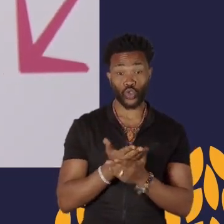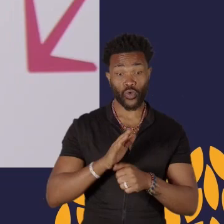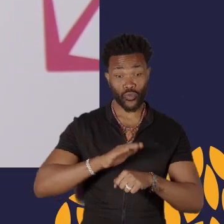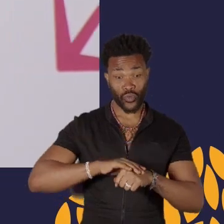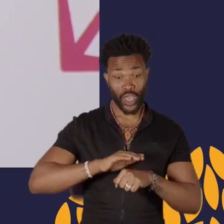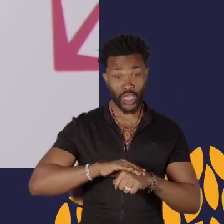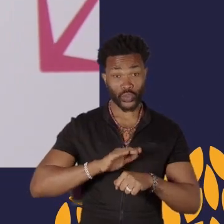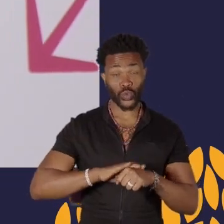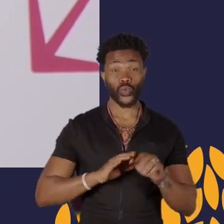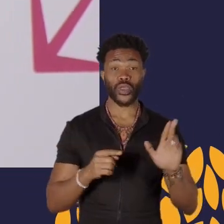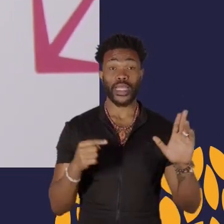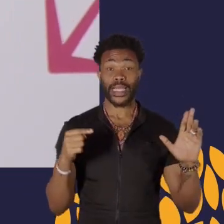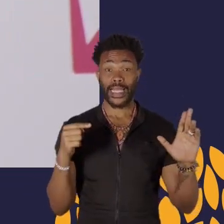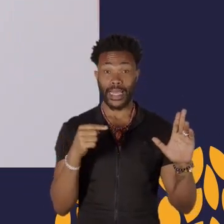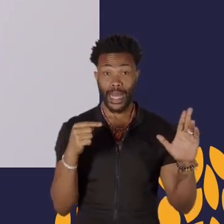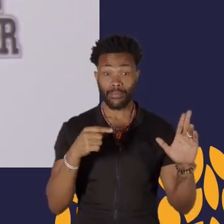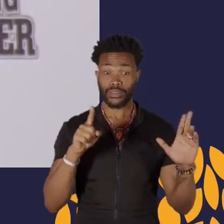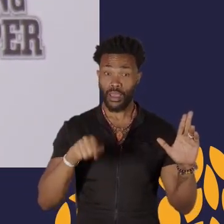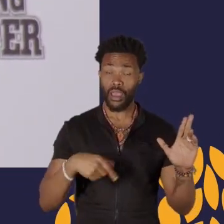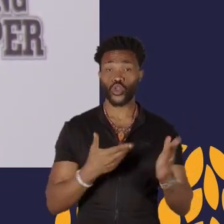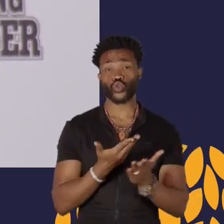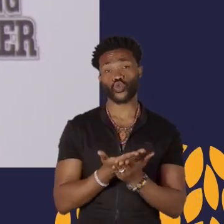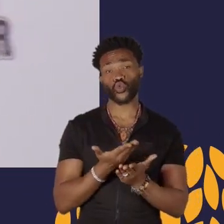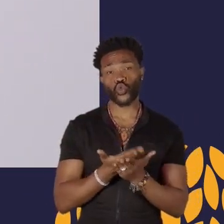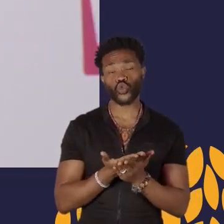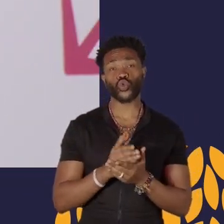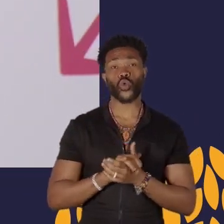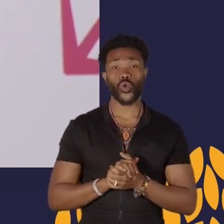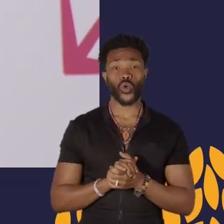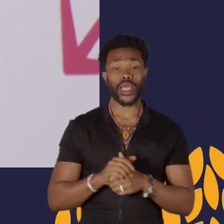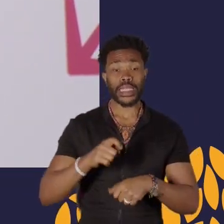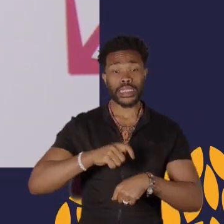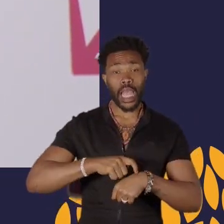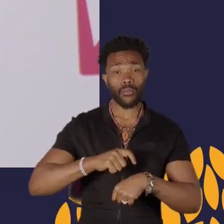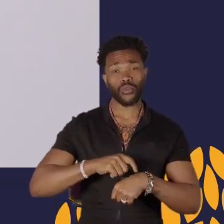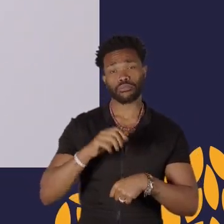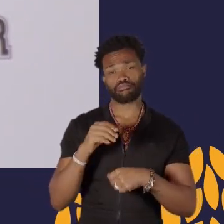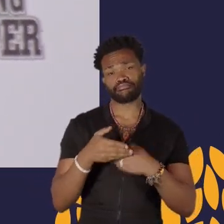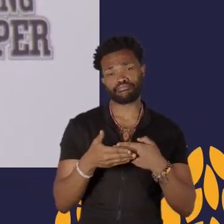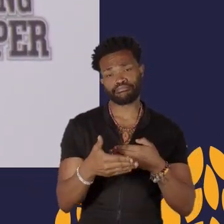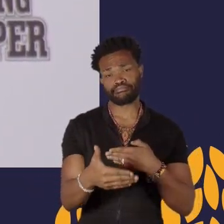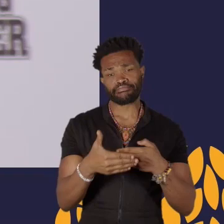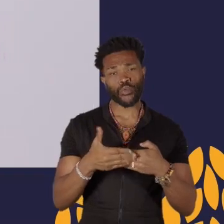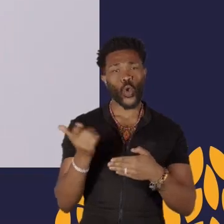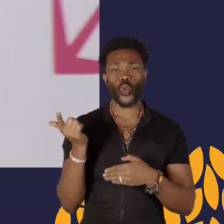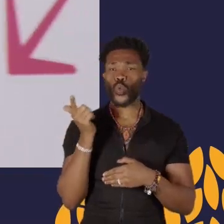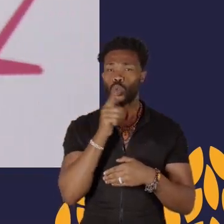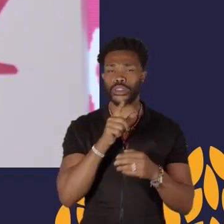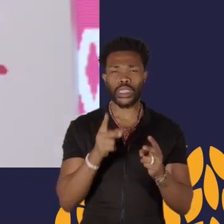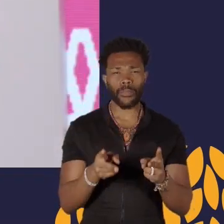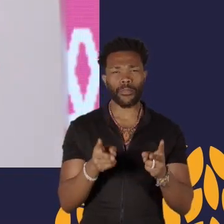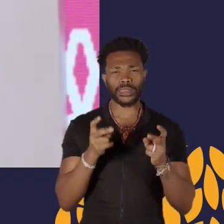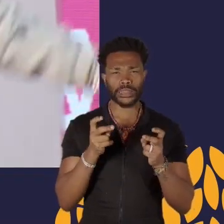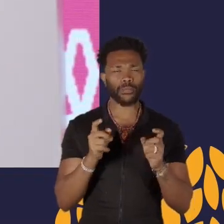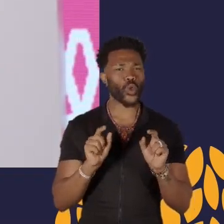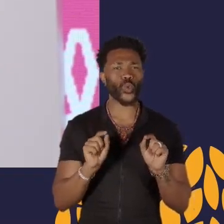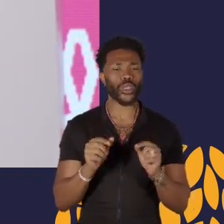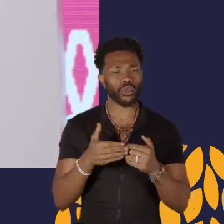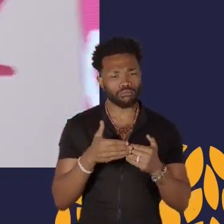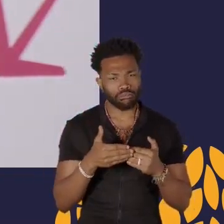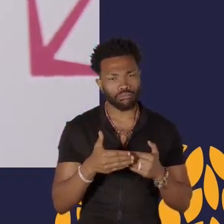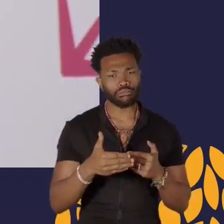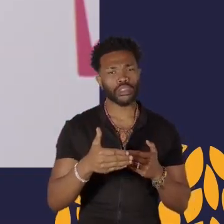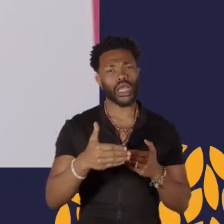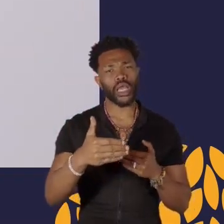com cannabis são estudos de médio e curto prazo. E aí a gente não consegue observar ao longo